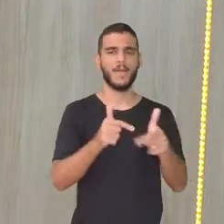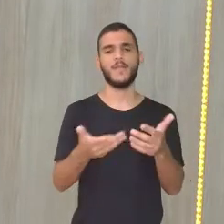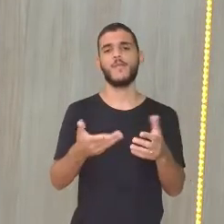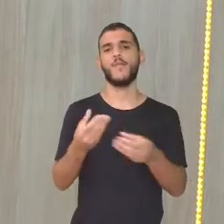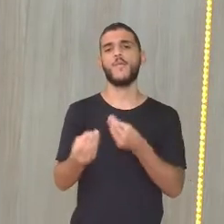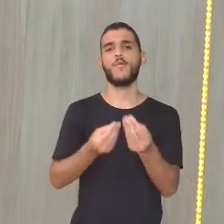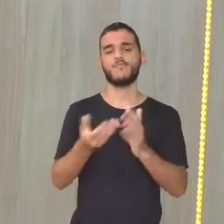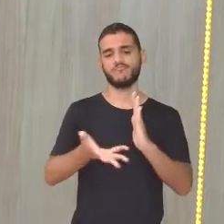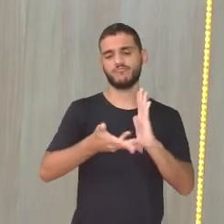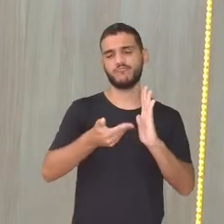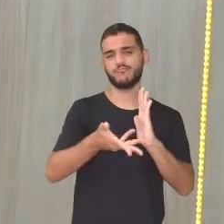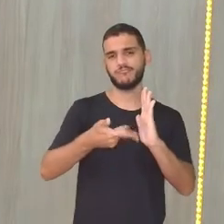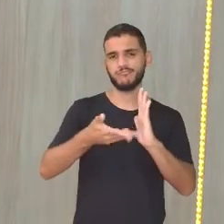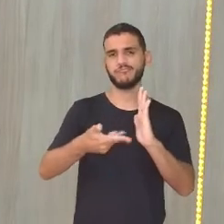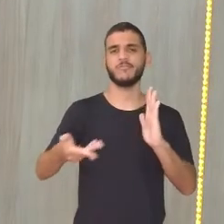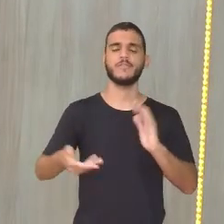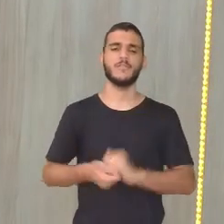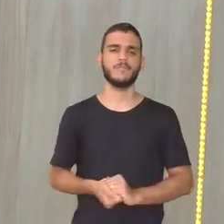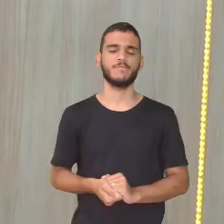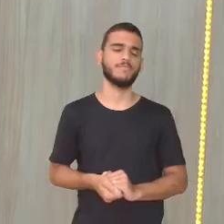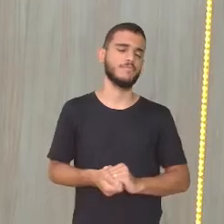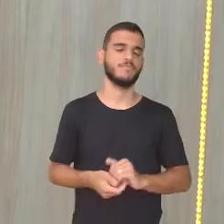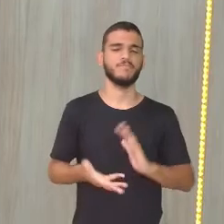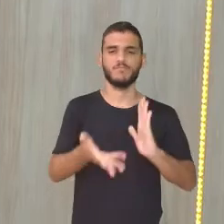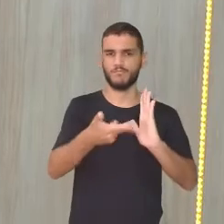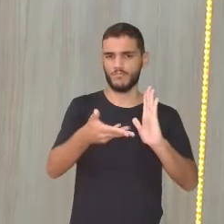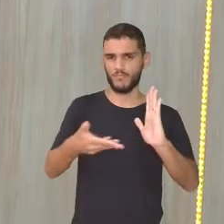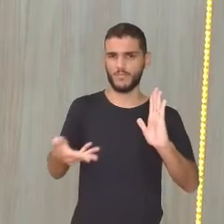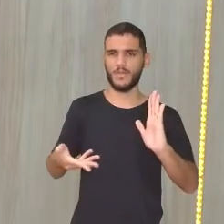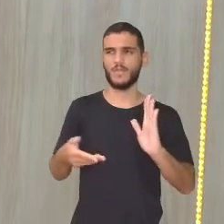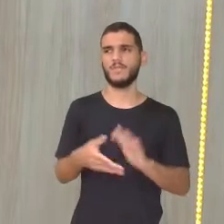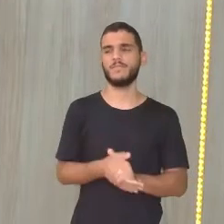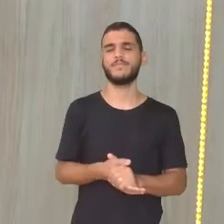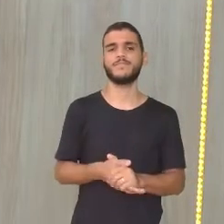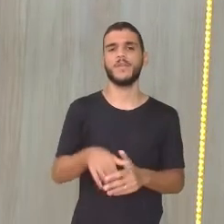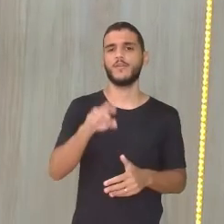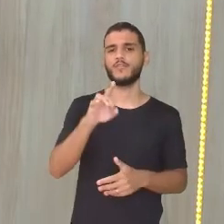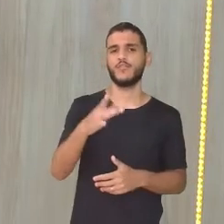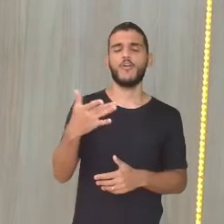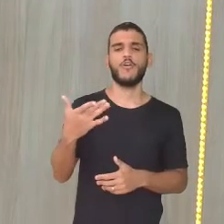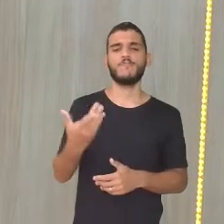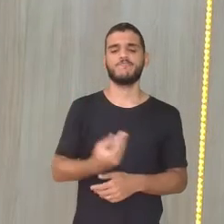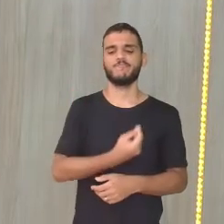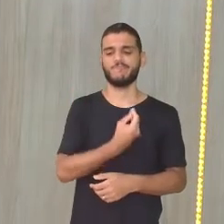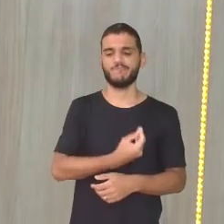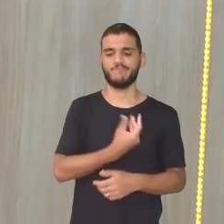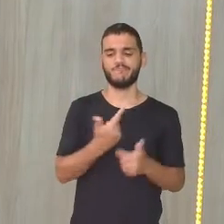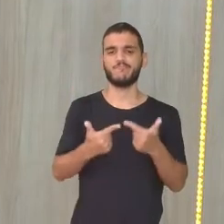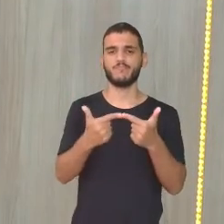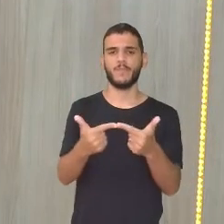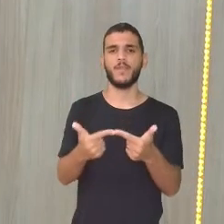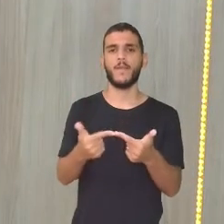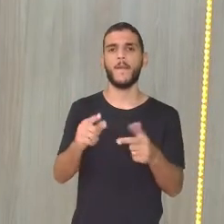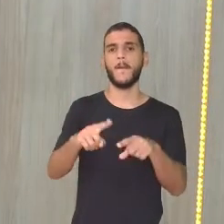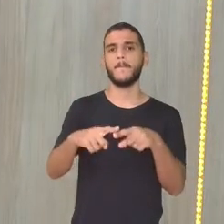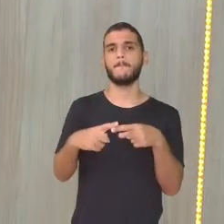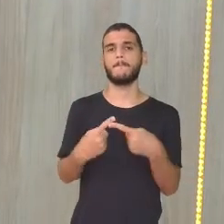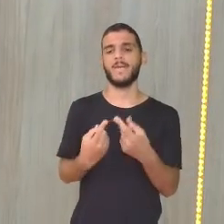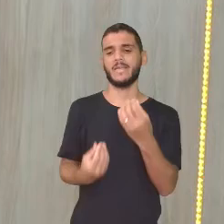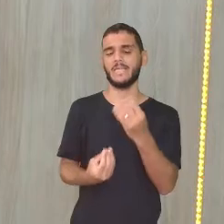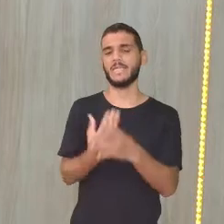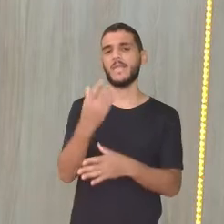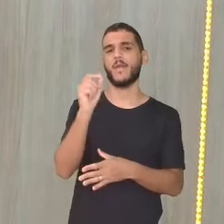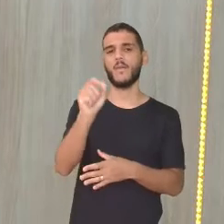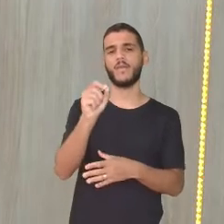gente trabalhar, né? Produzir não só para sobreviver, a gente produzir para gerar uma